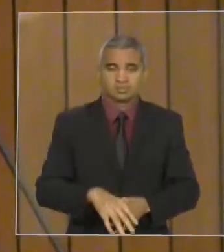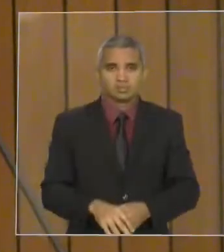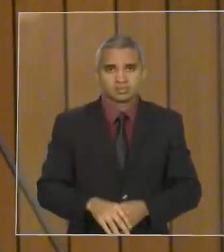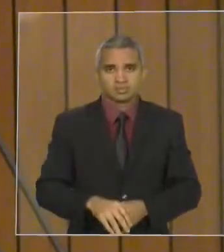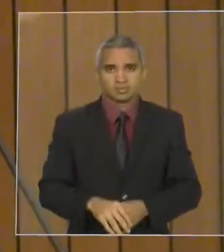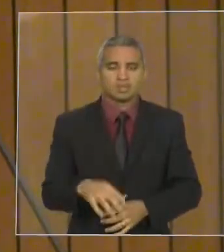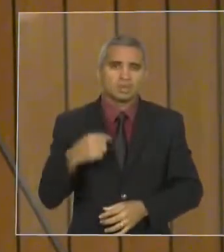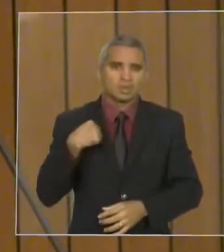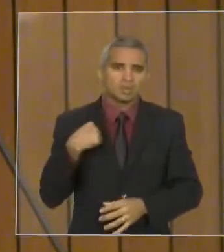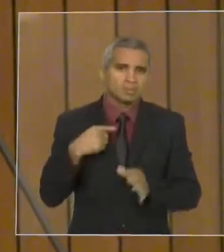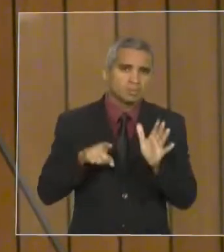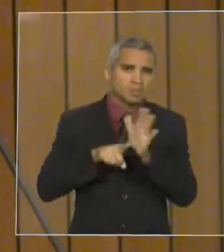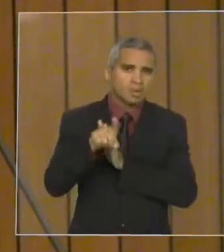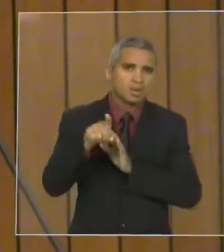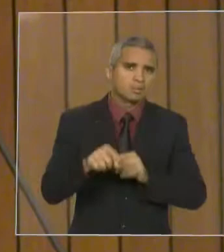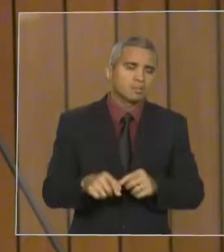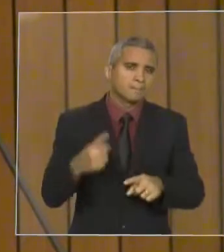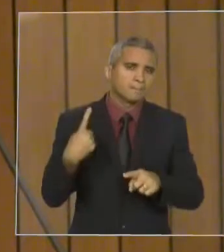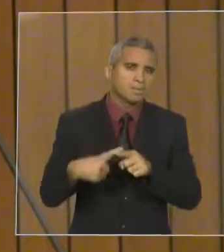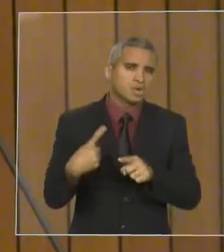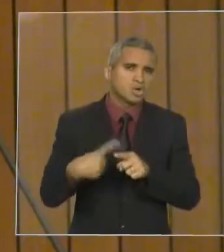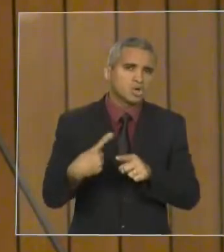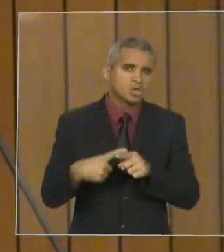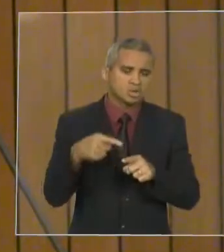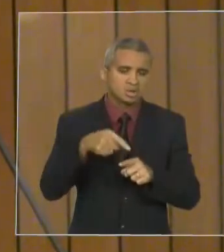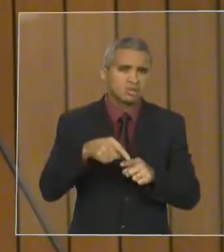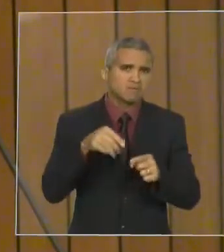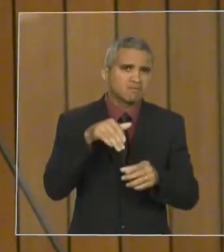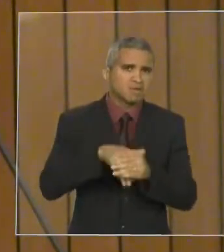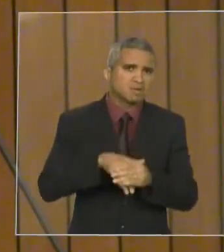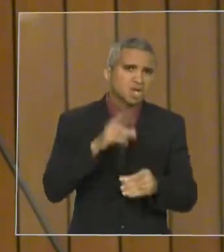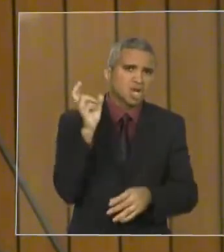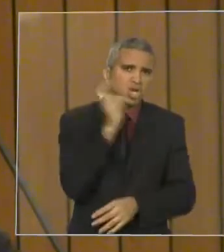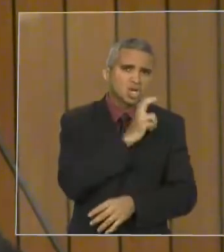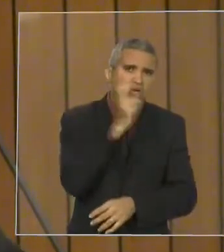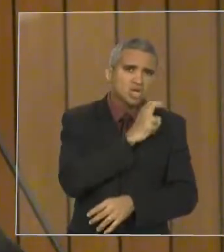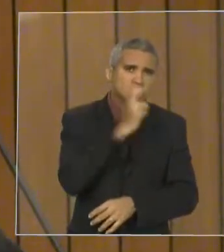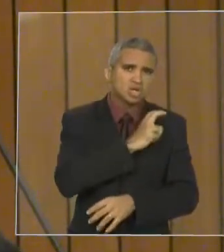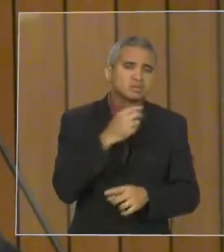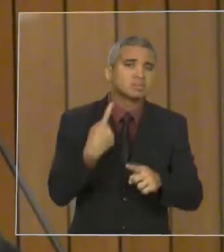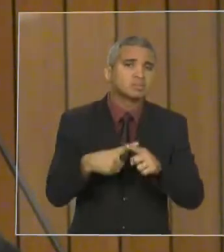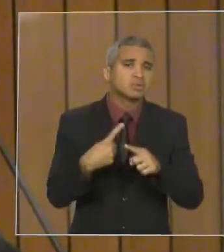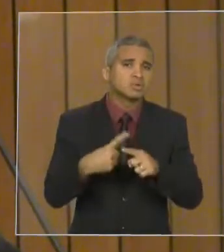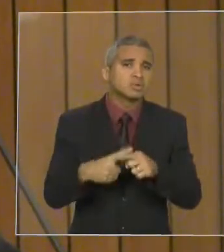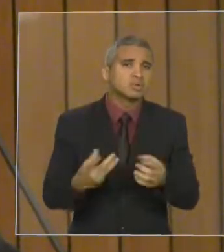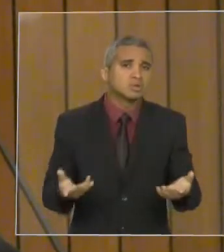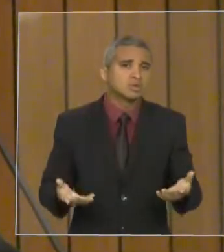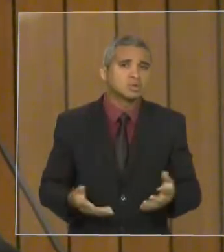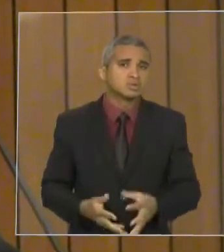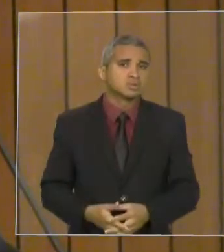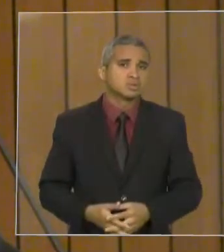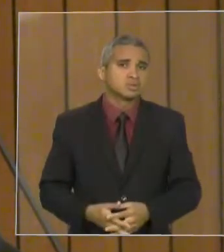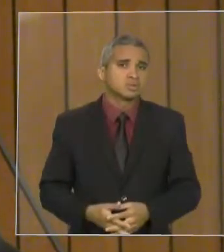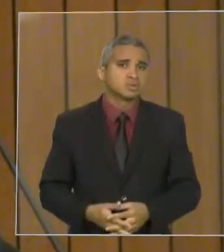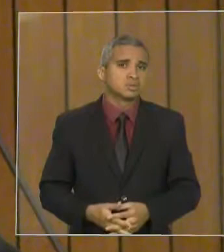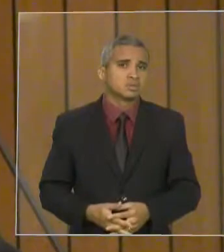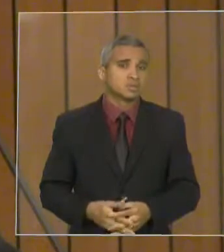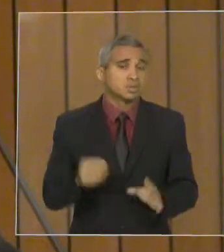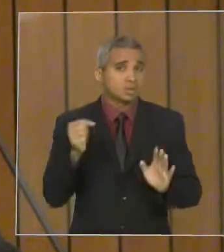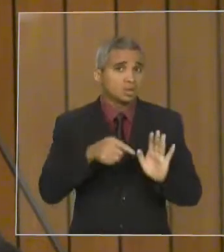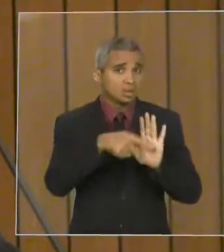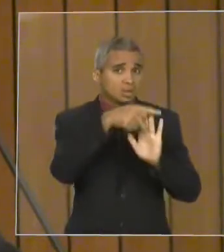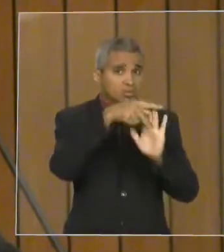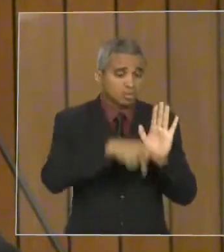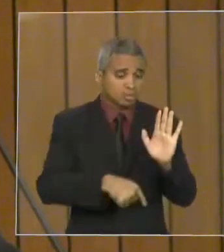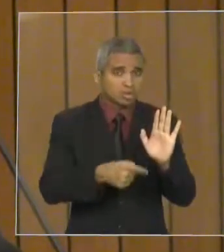votação em regime de urgência deste projeto? Esse é um projeto que, até pela sua complexidade, merece ser